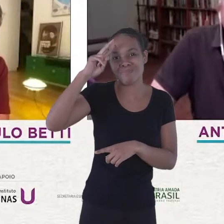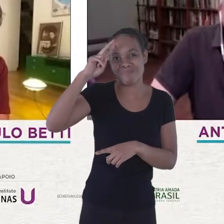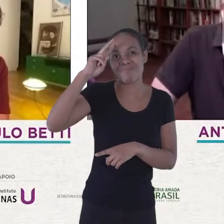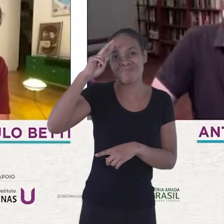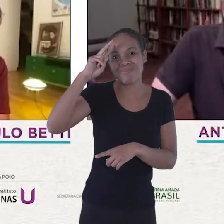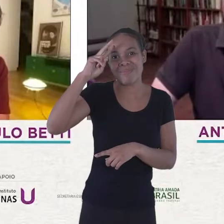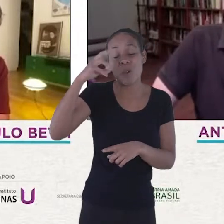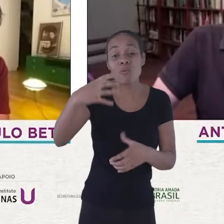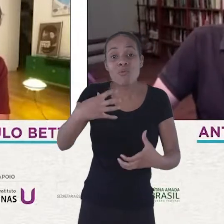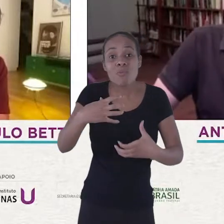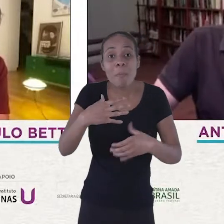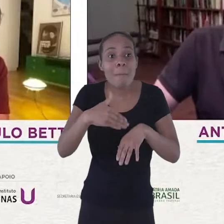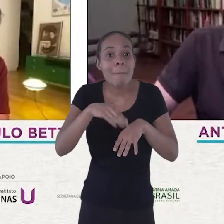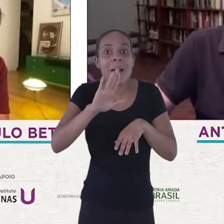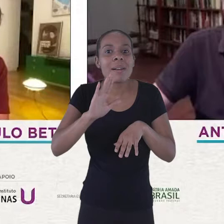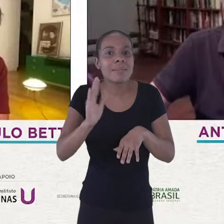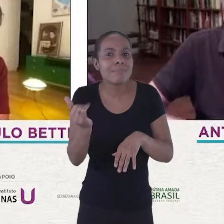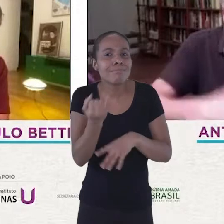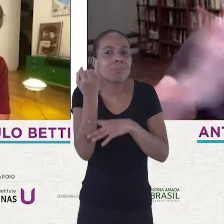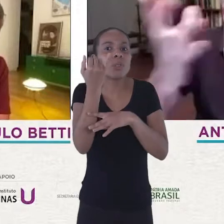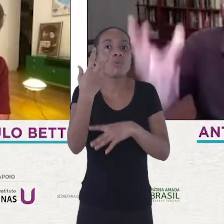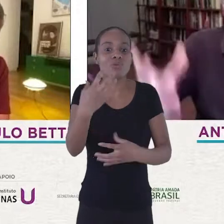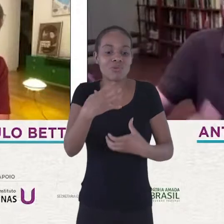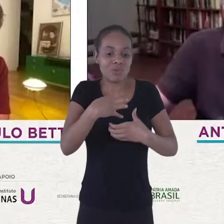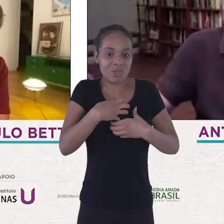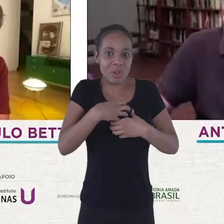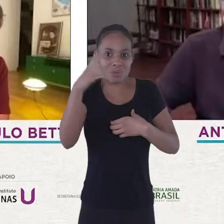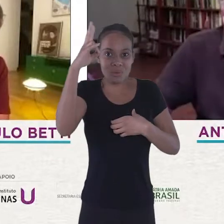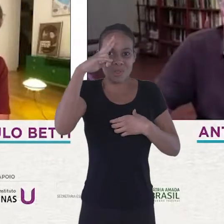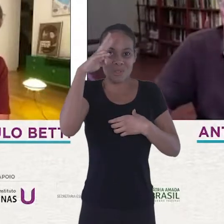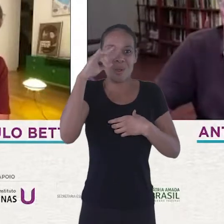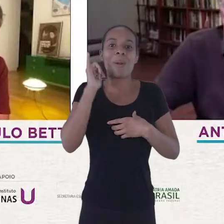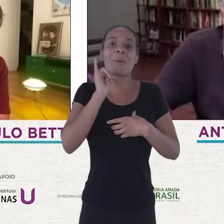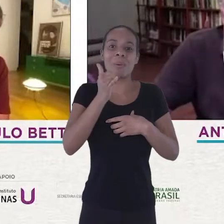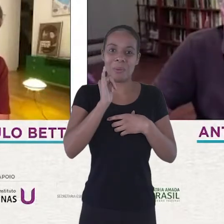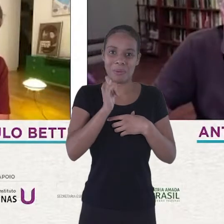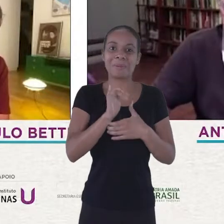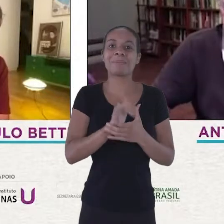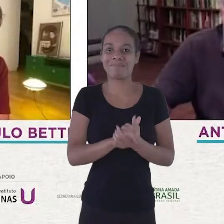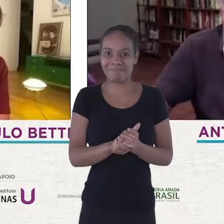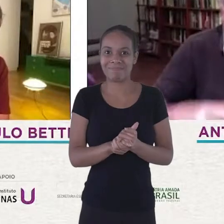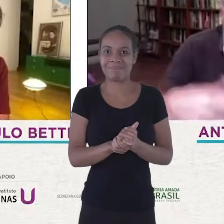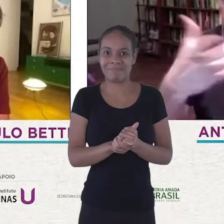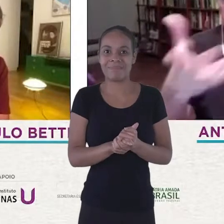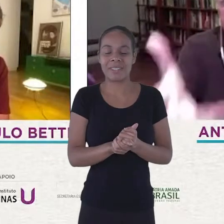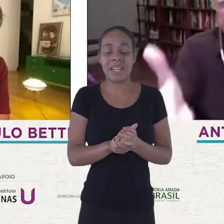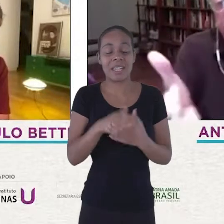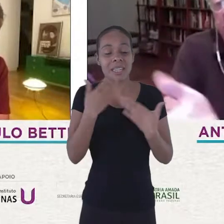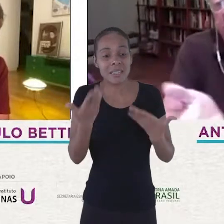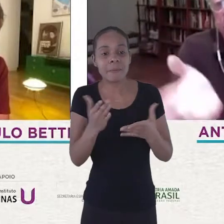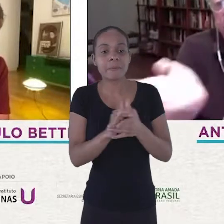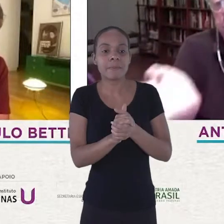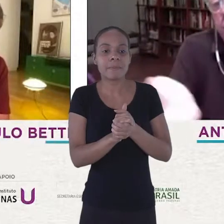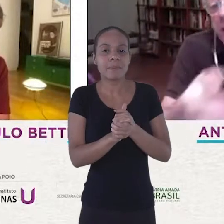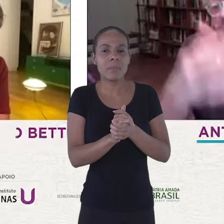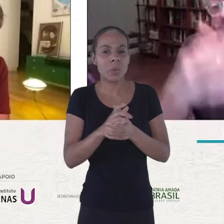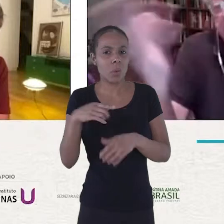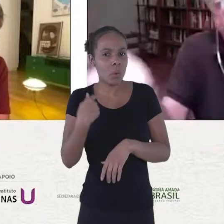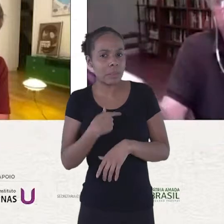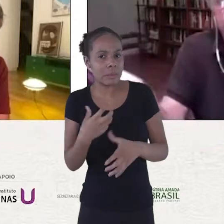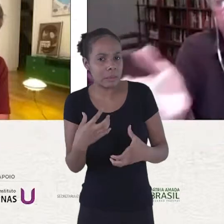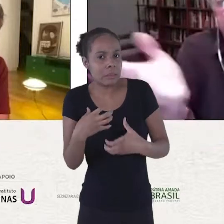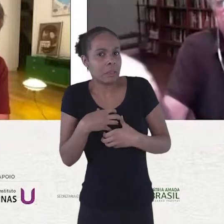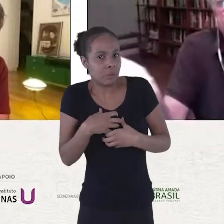história do Stepan. É claro que a gente está aqui falando de uma coisa que também surpreende, já que o Luiz Schwartz, por